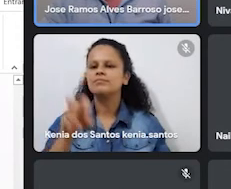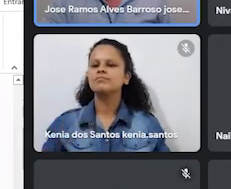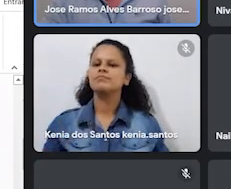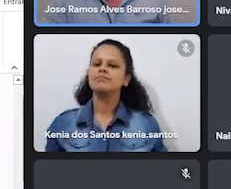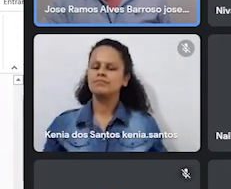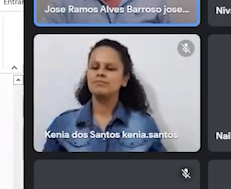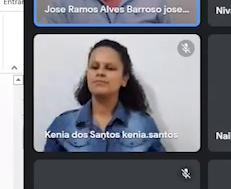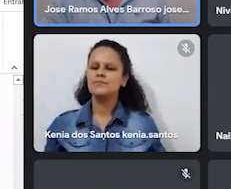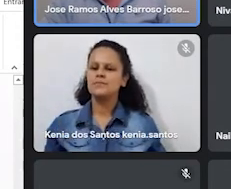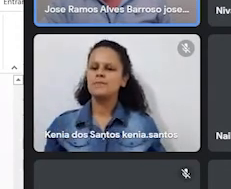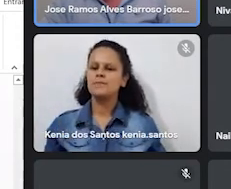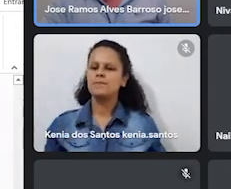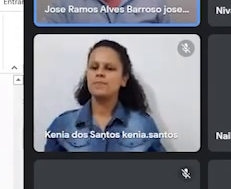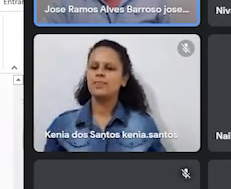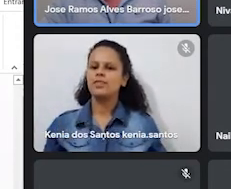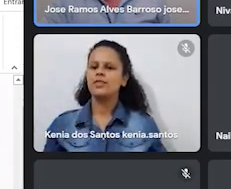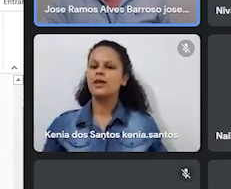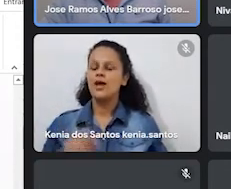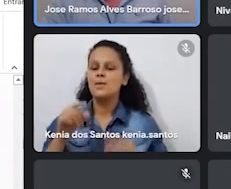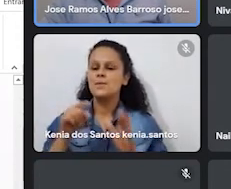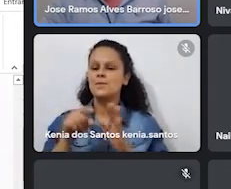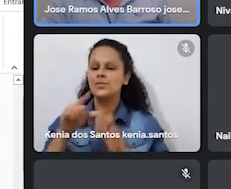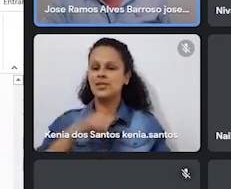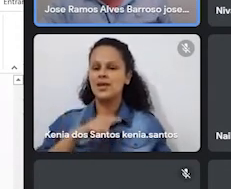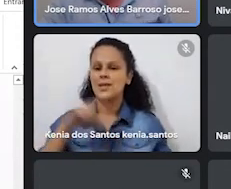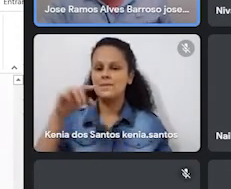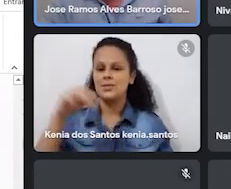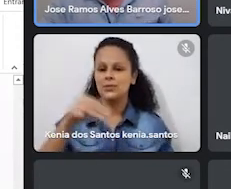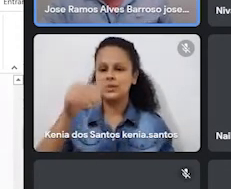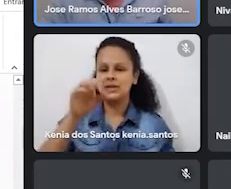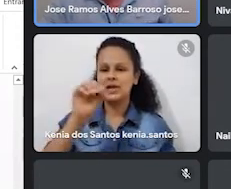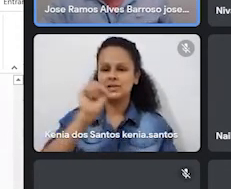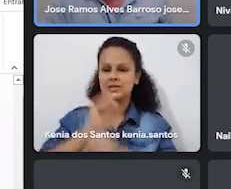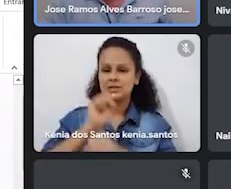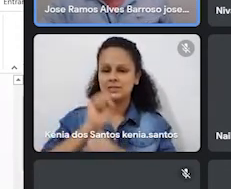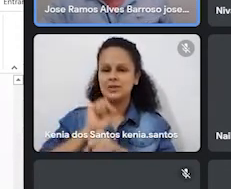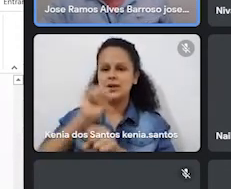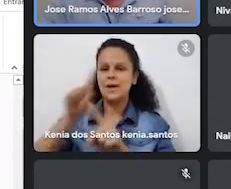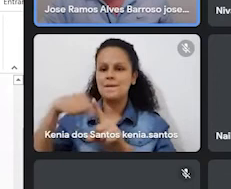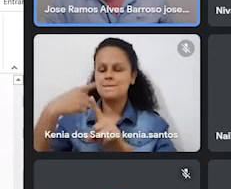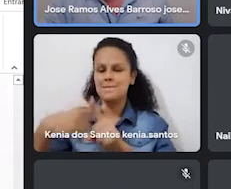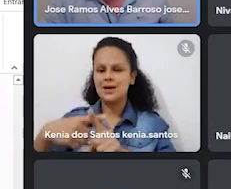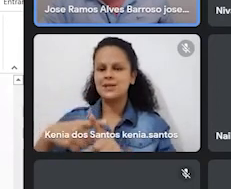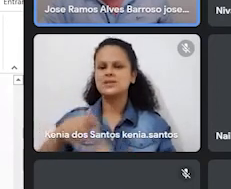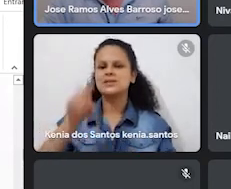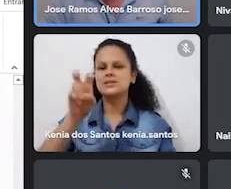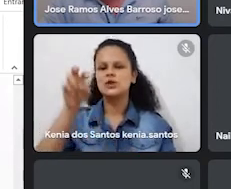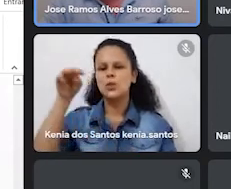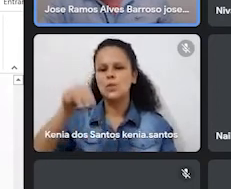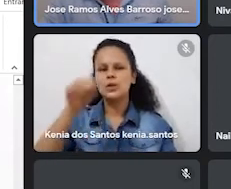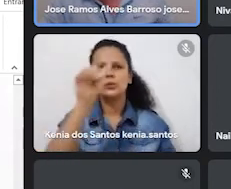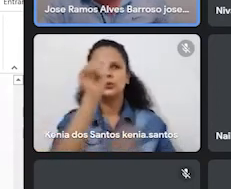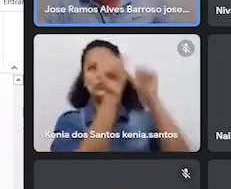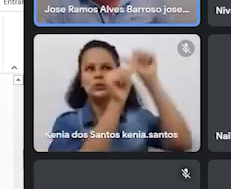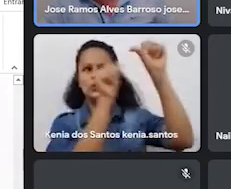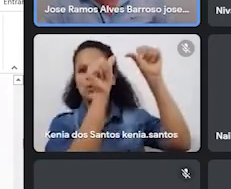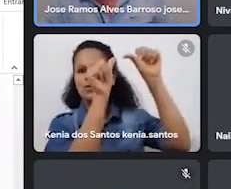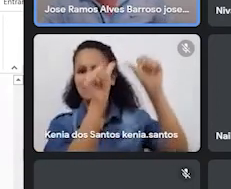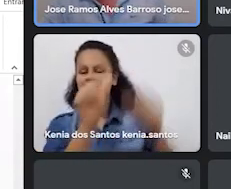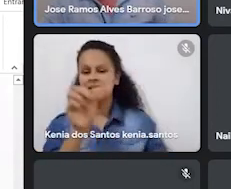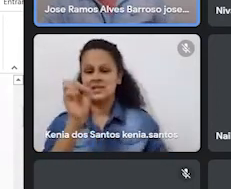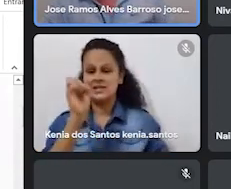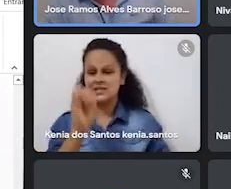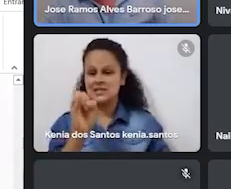Foi os 10 minutos que ele esperou e os 5 minutos da troca. Senão, seria mais